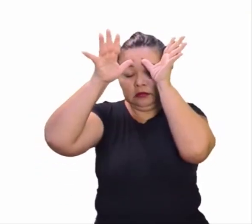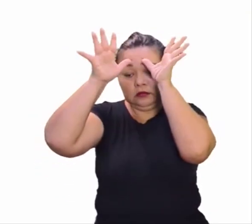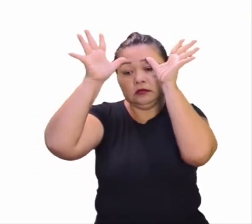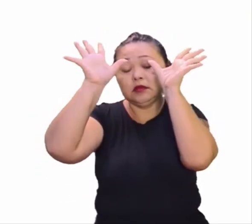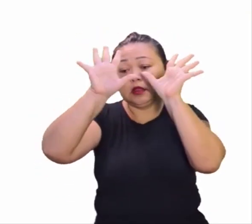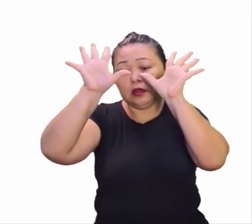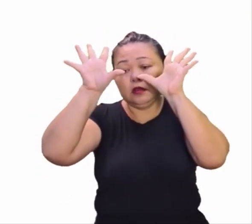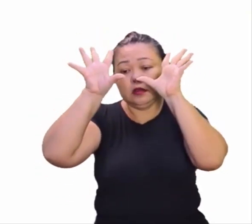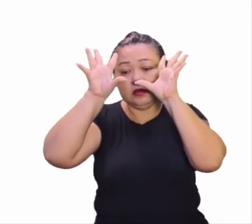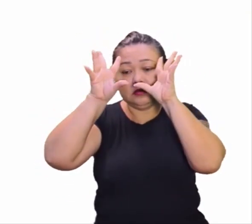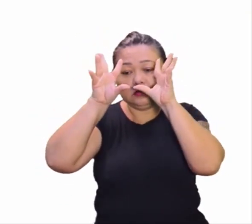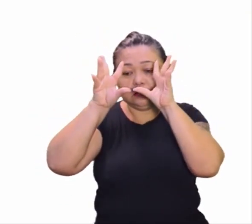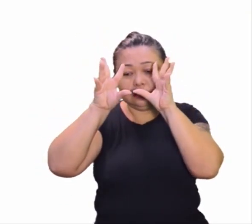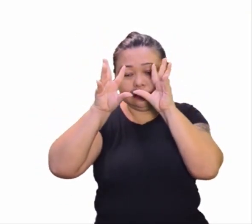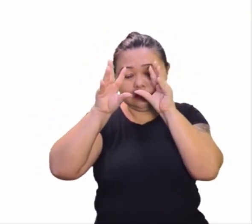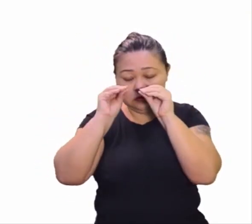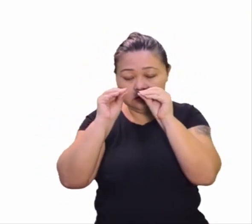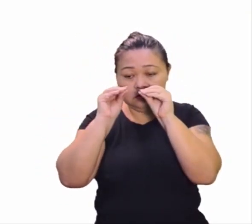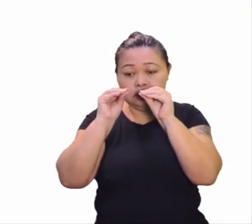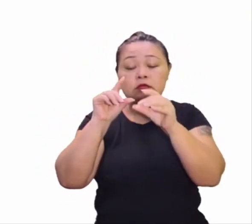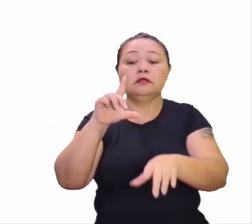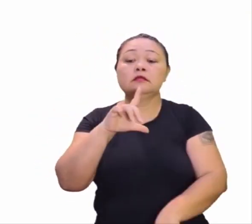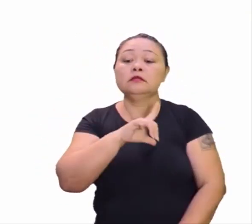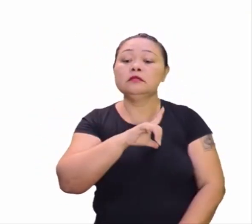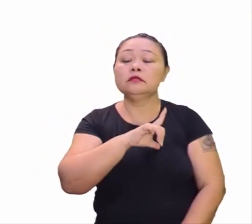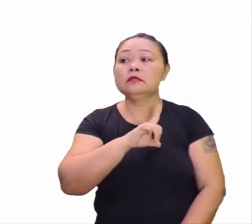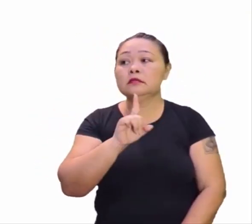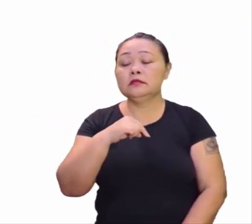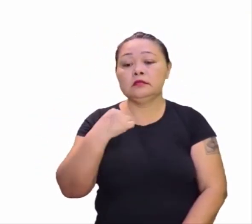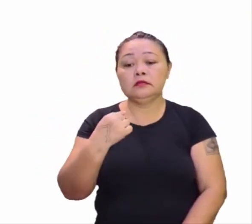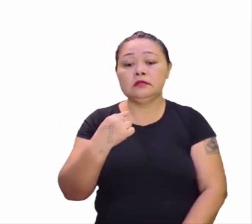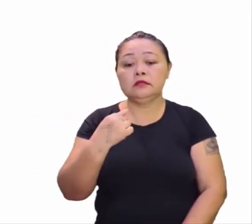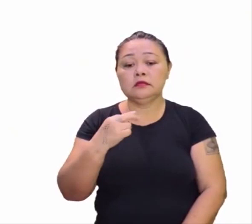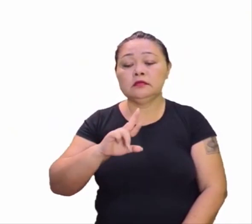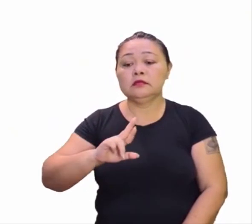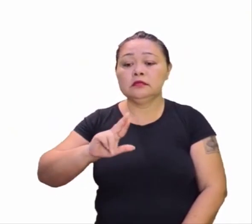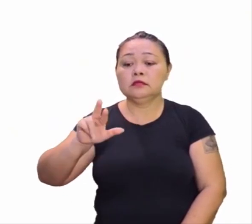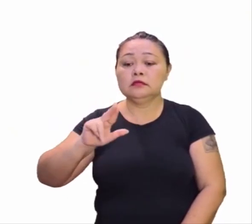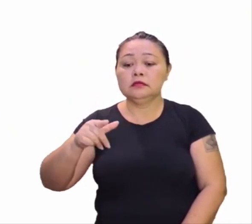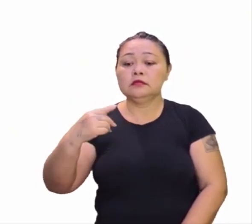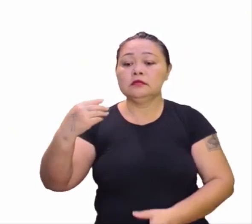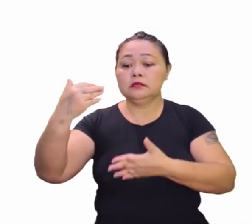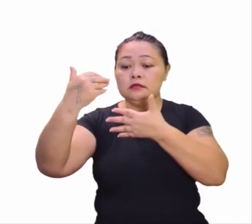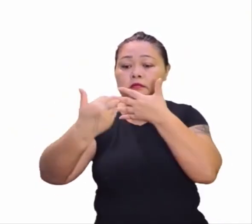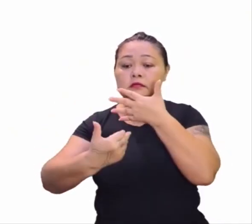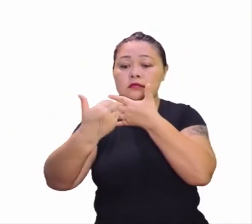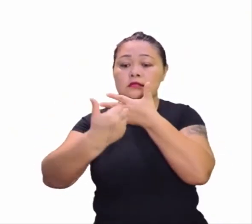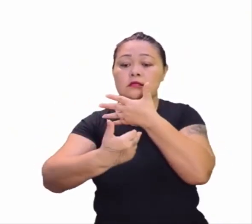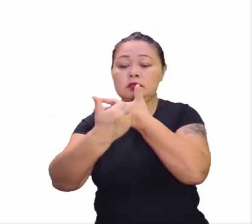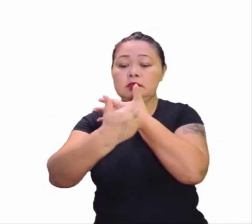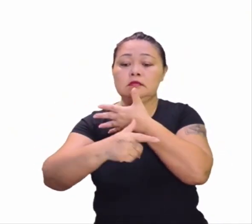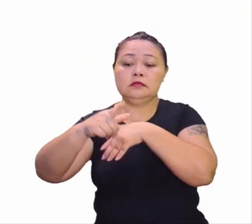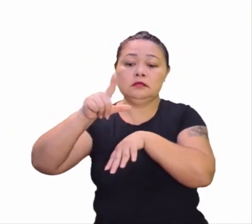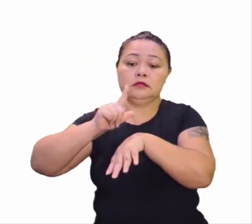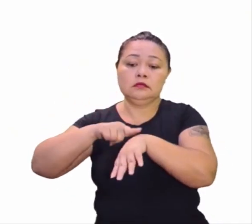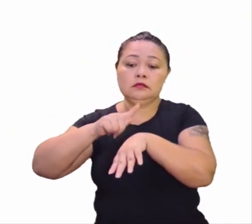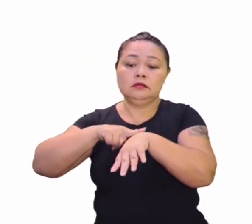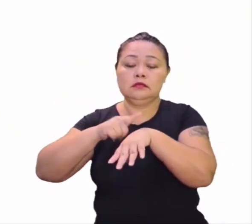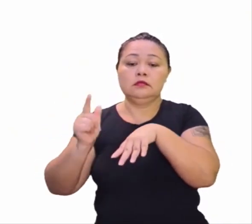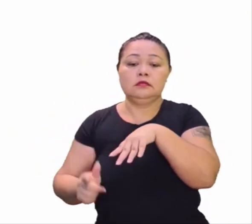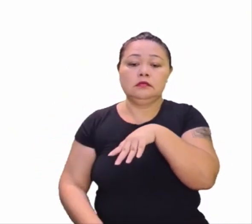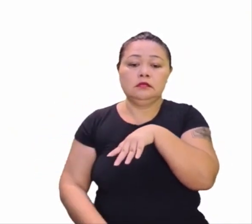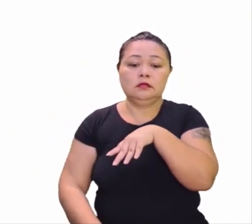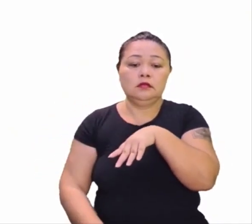estar escuro. Exato. E por isso que nós temos, né? Exatamente. As diferenças, né? 4 fusos horários. Diferenças